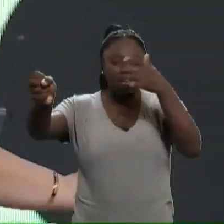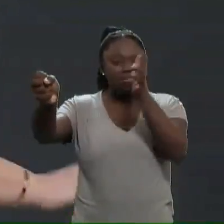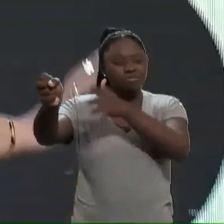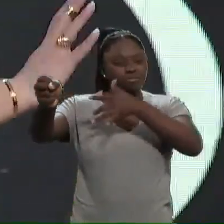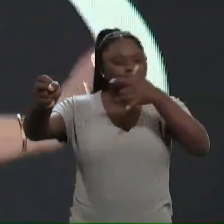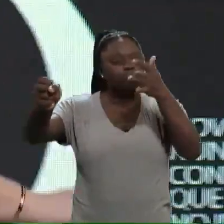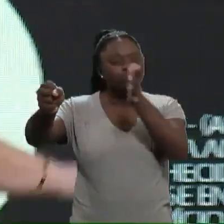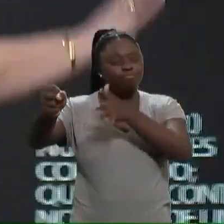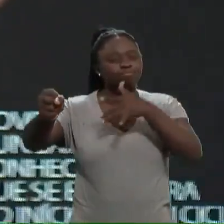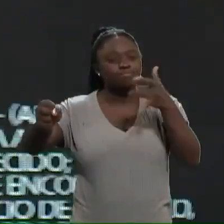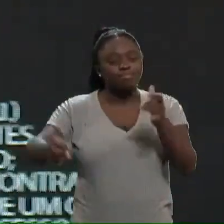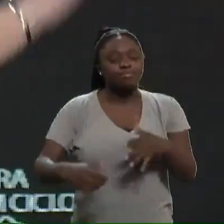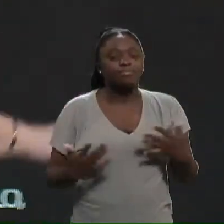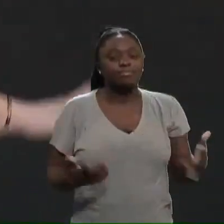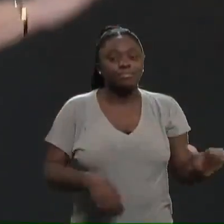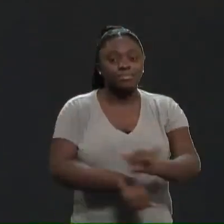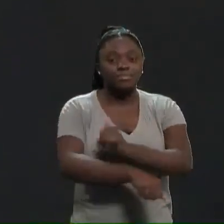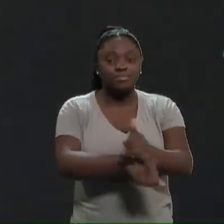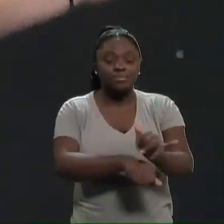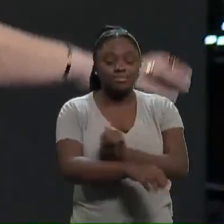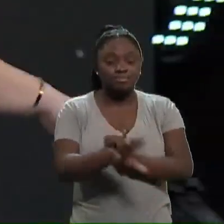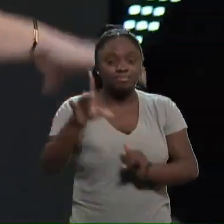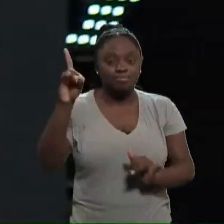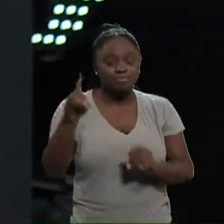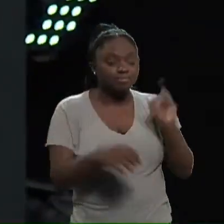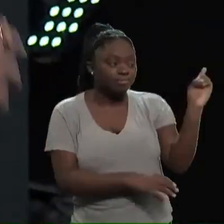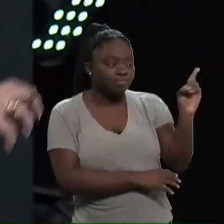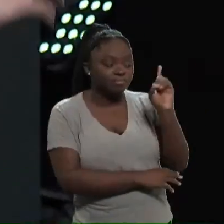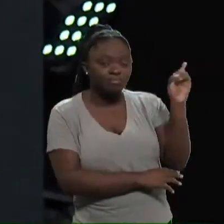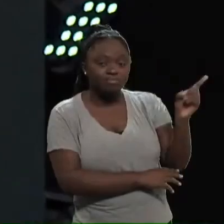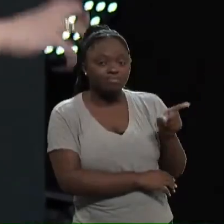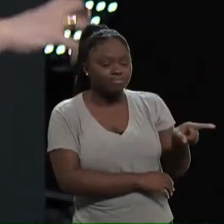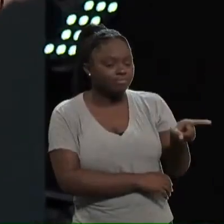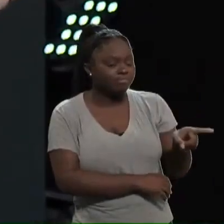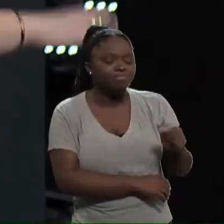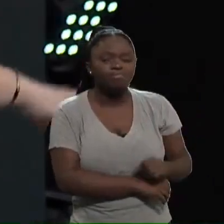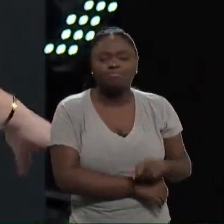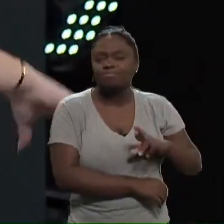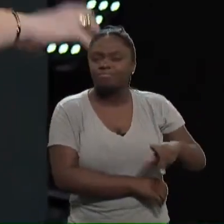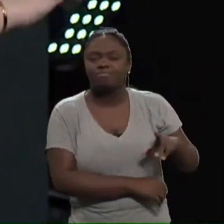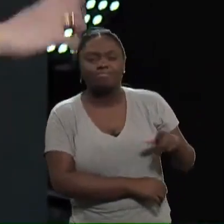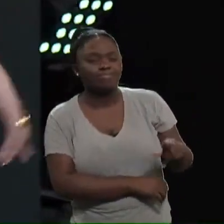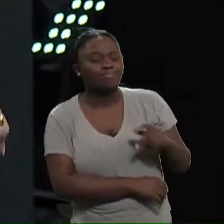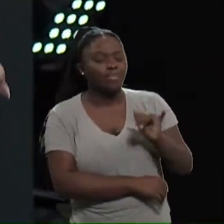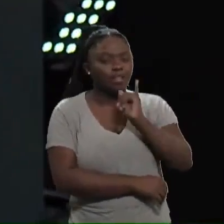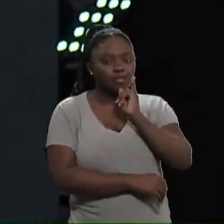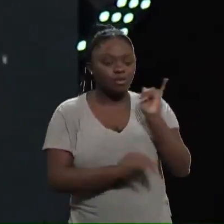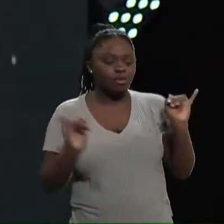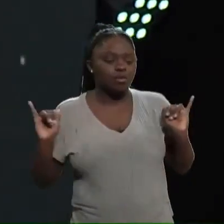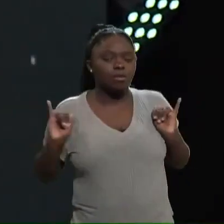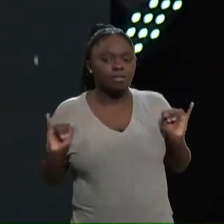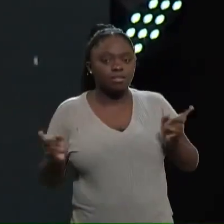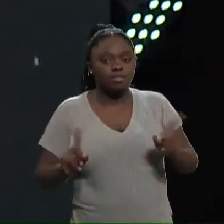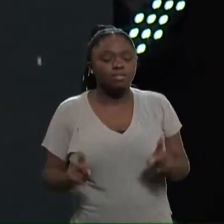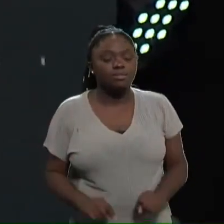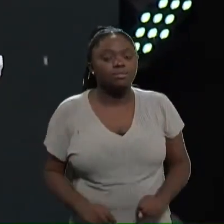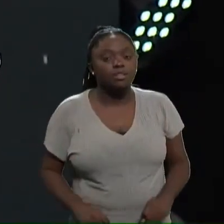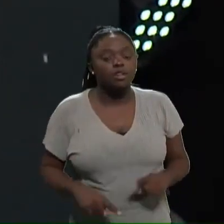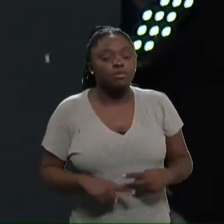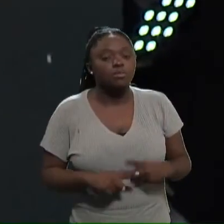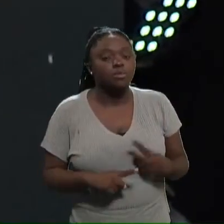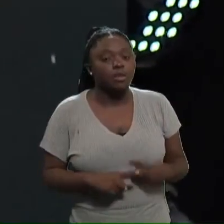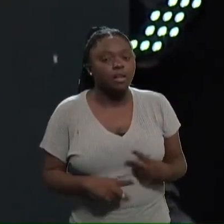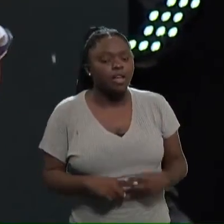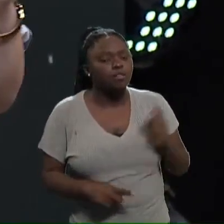a estratégia de Deus com Davi não é uma estratégia à toa, porque não é a funda que o introduz